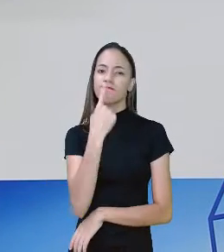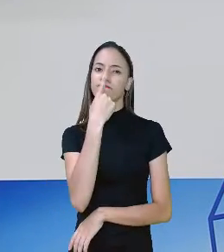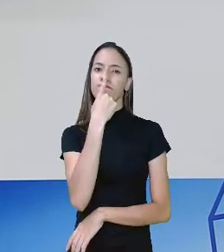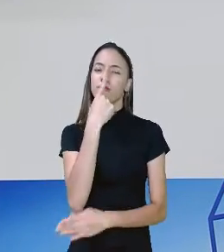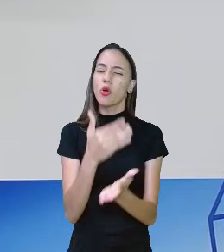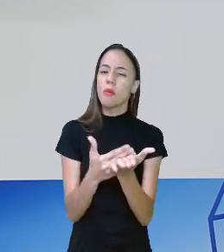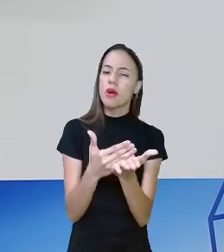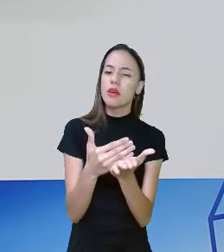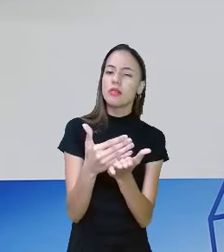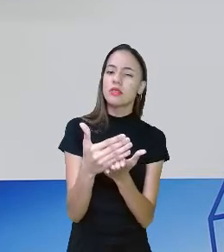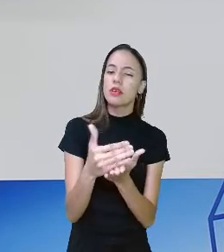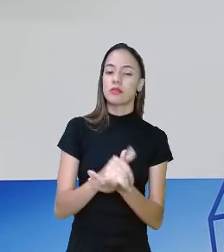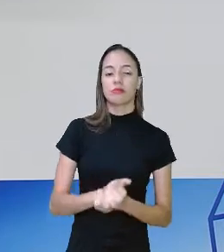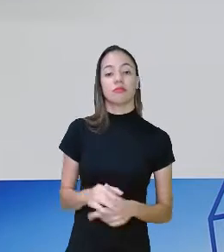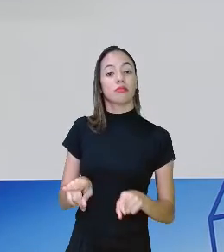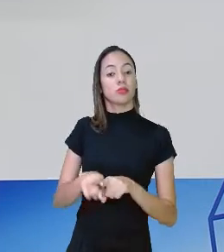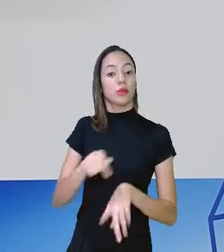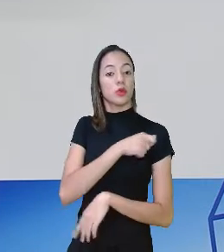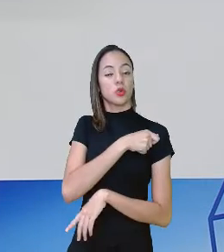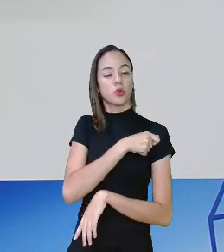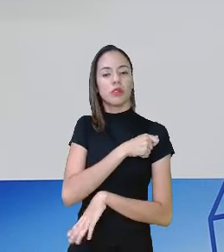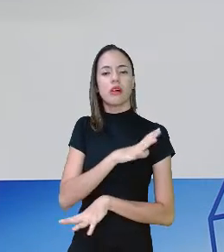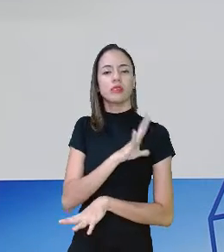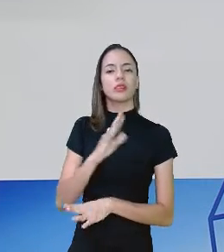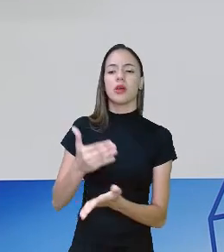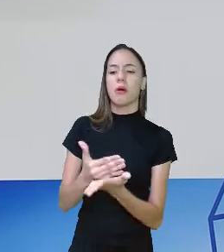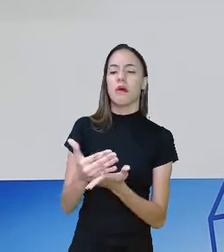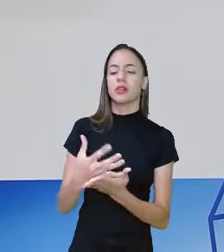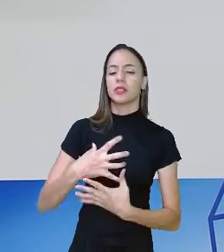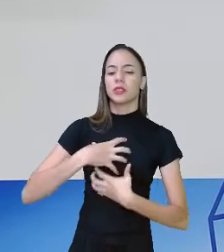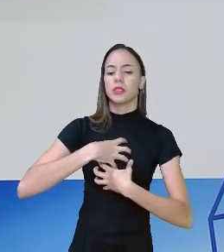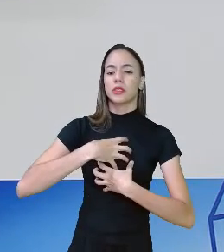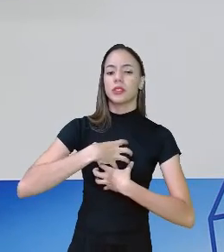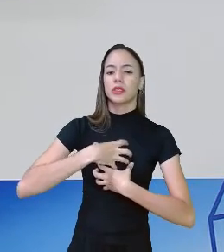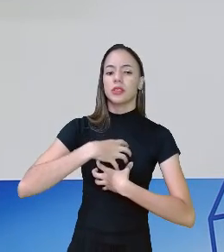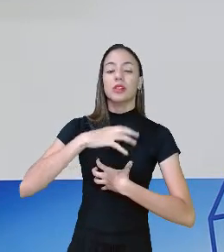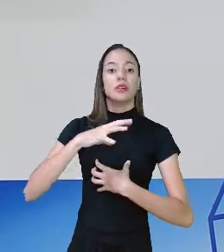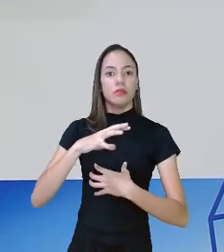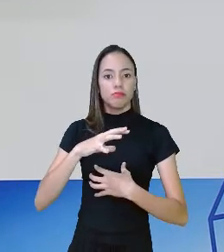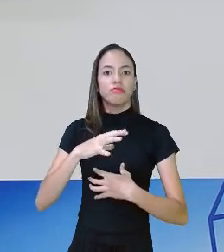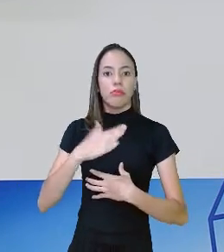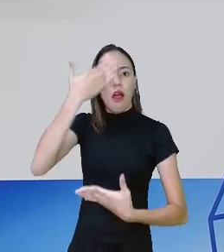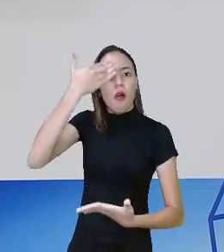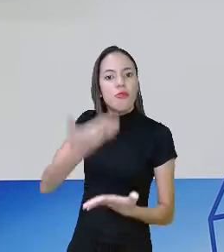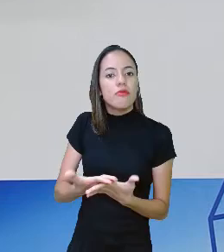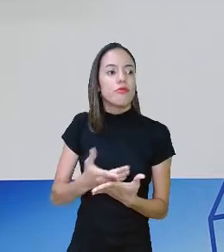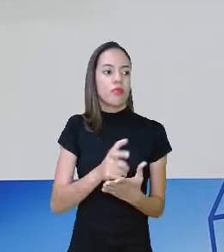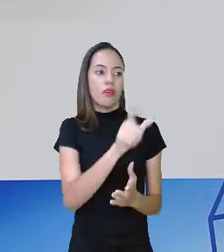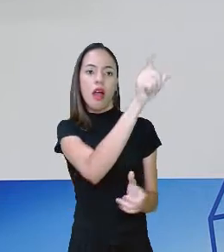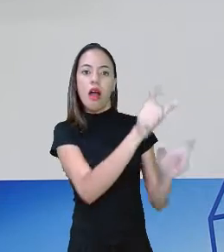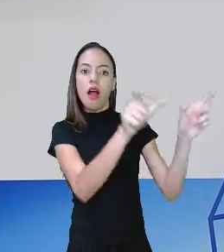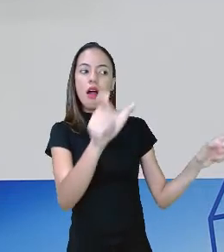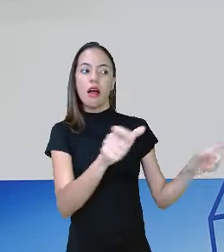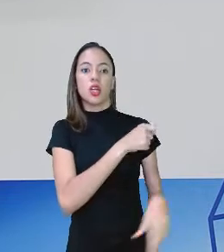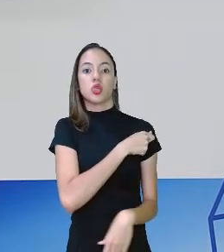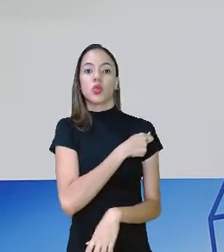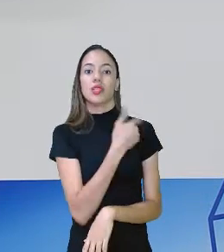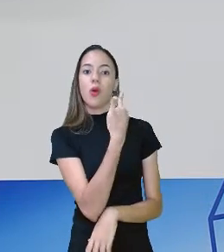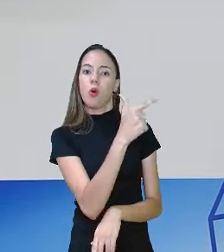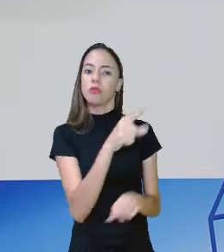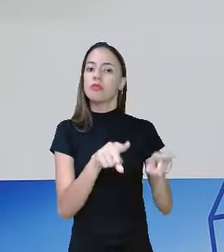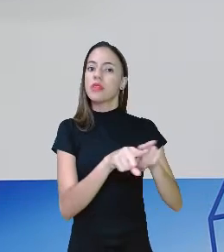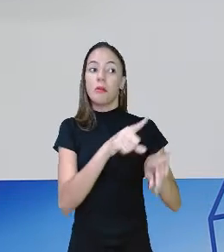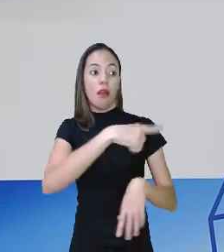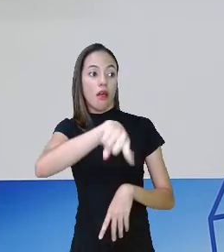acontecer. Ele também começa a confiar nos estudantes, nos seus colegas. Os colegas também vão